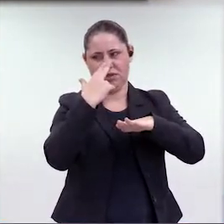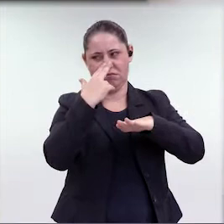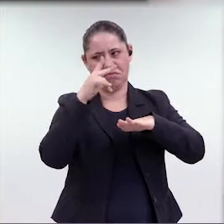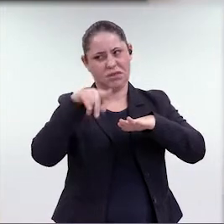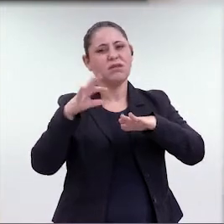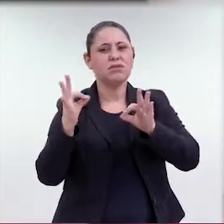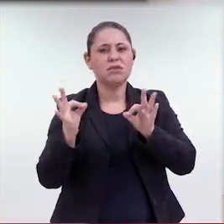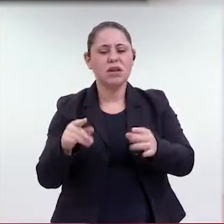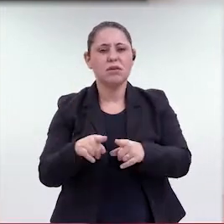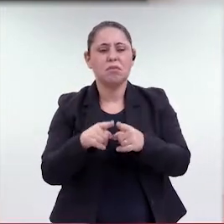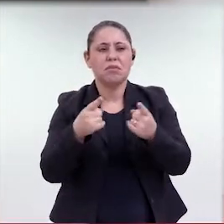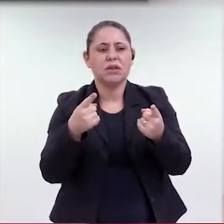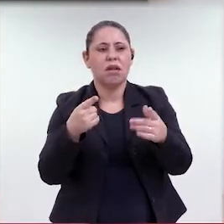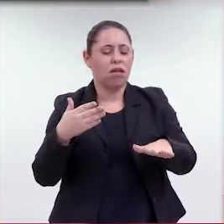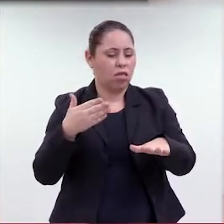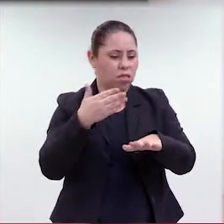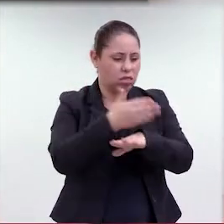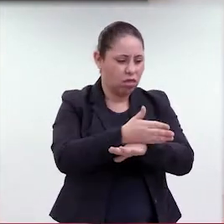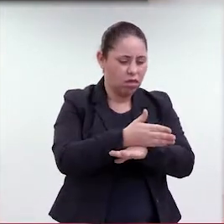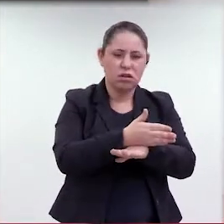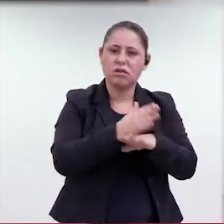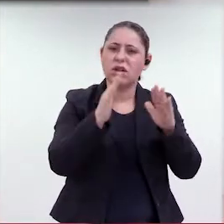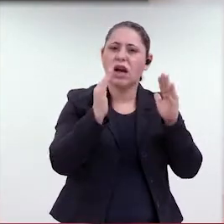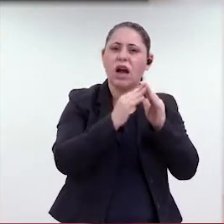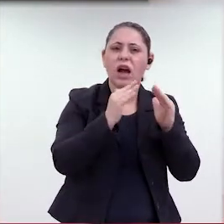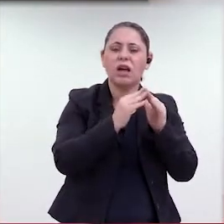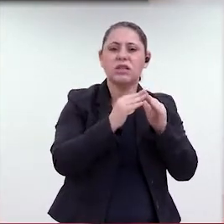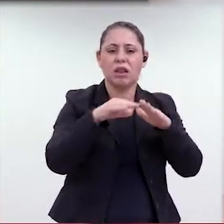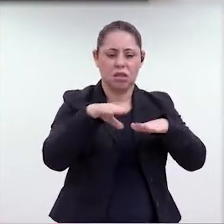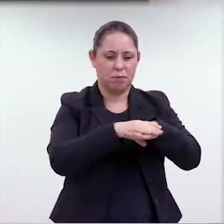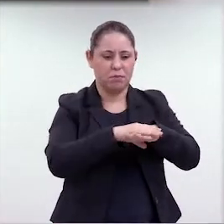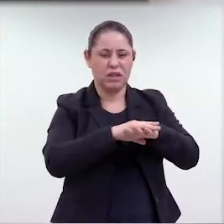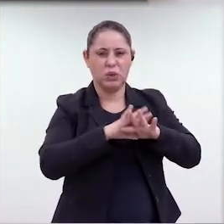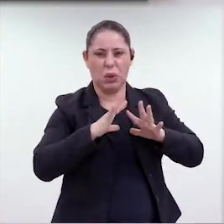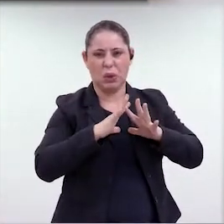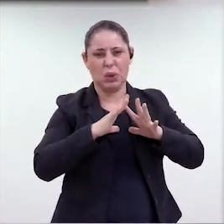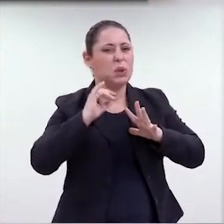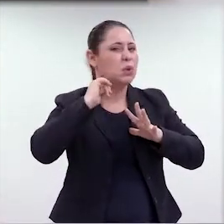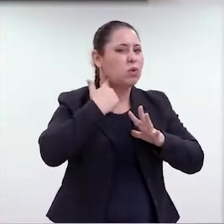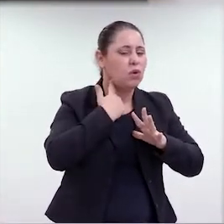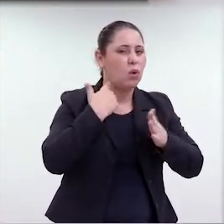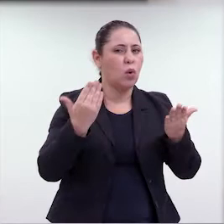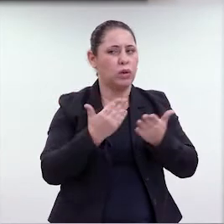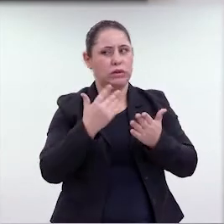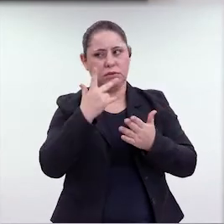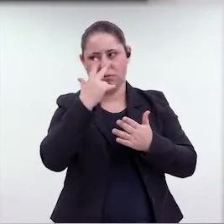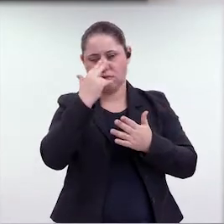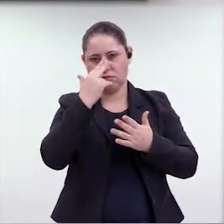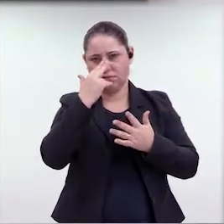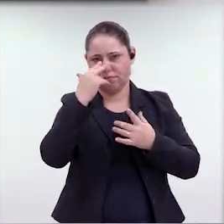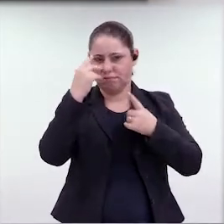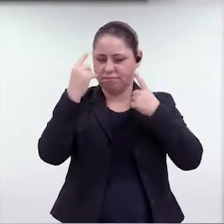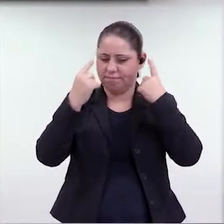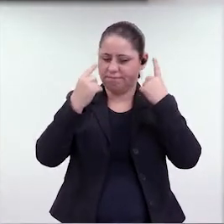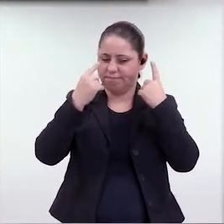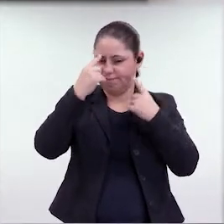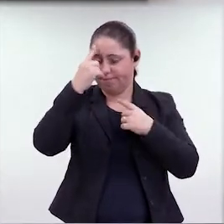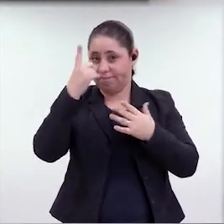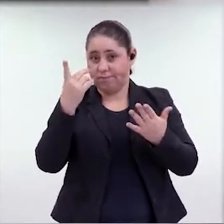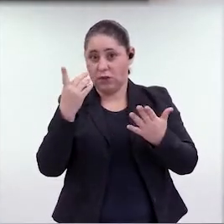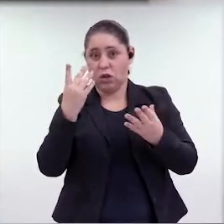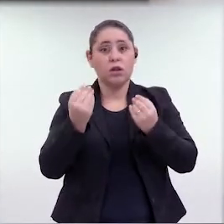óbvio, né? Justamente a gente entrando com o sapato sujo da rua em casa, independente do coronavírus, é algo que a gente hoje, para imaginar, é meio estranho. E eles